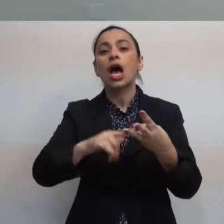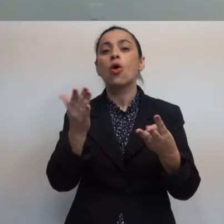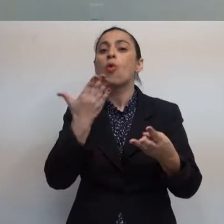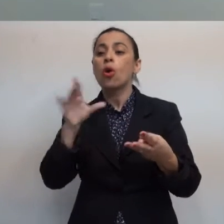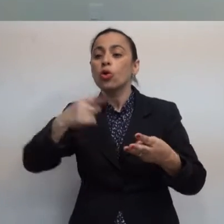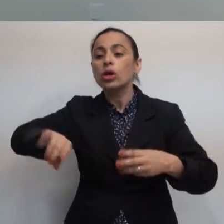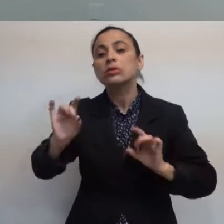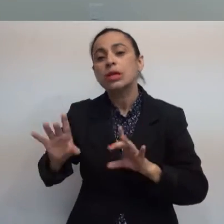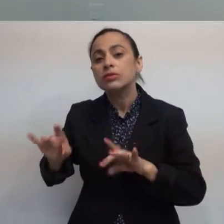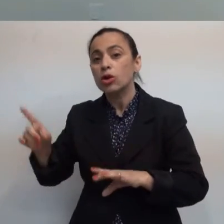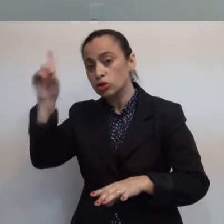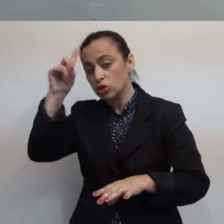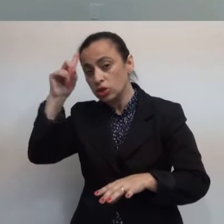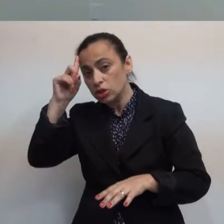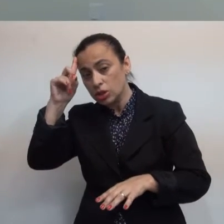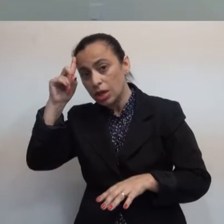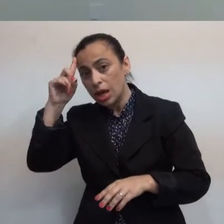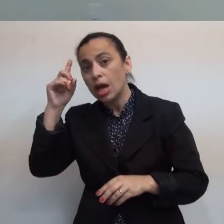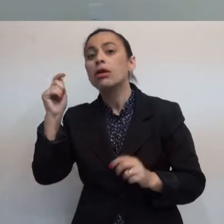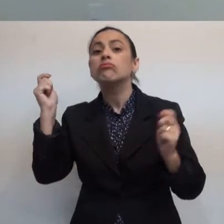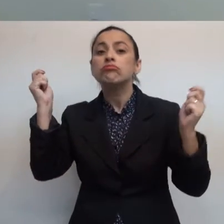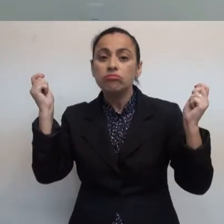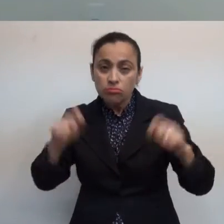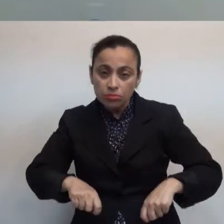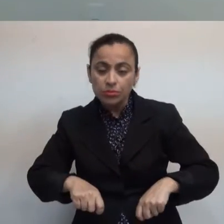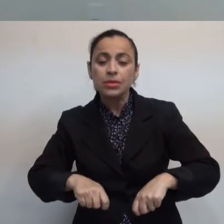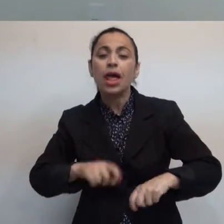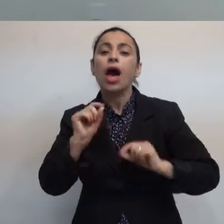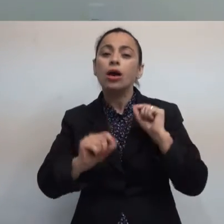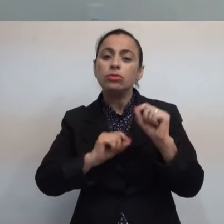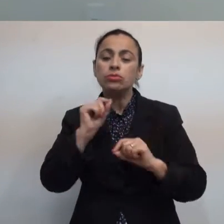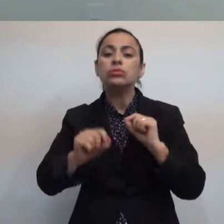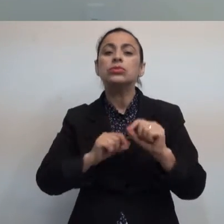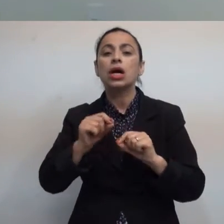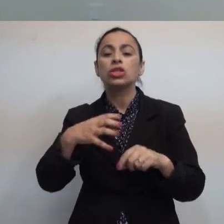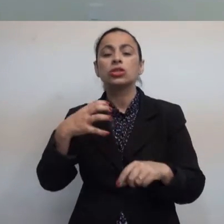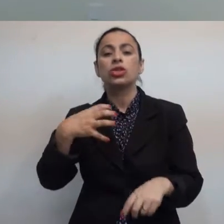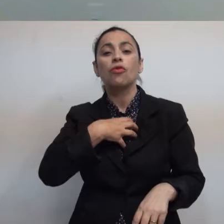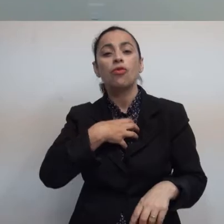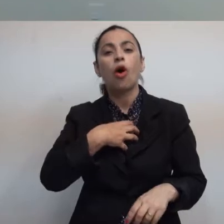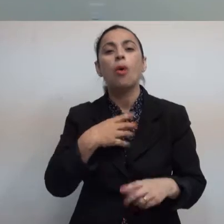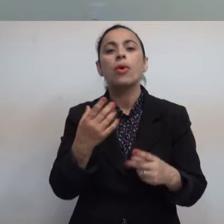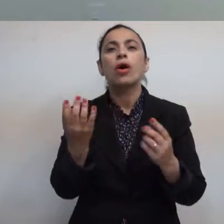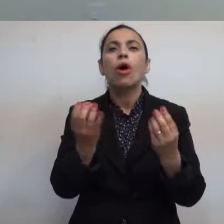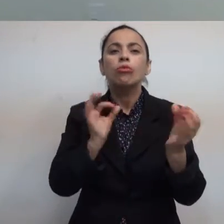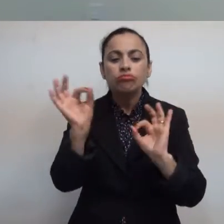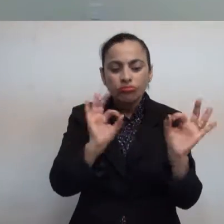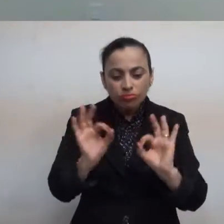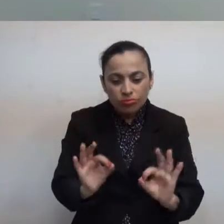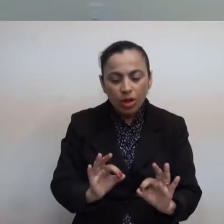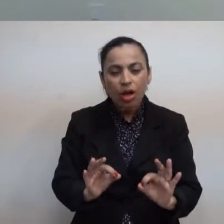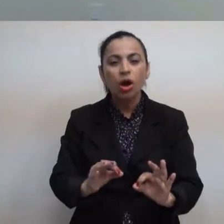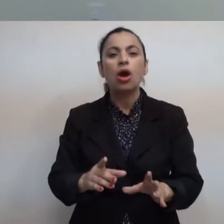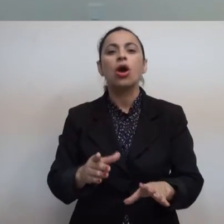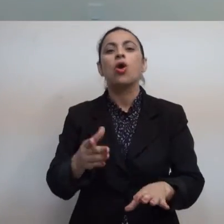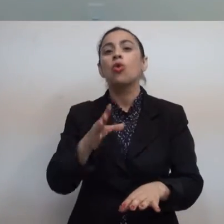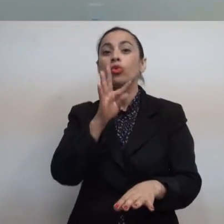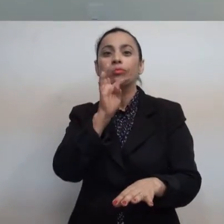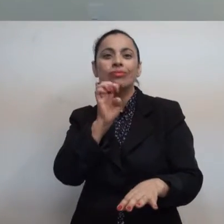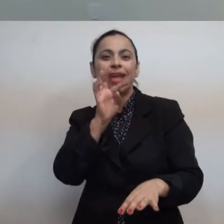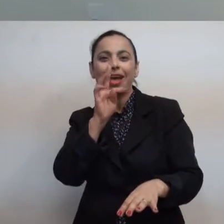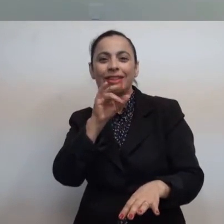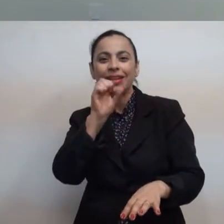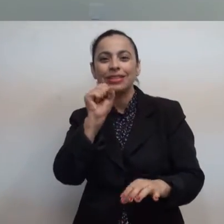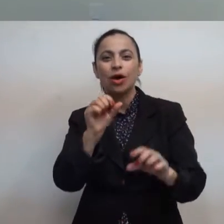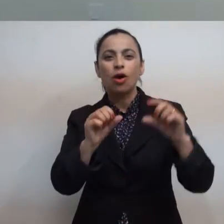facilidades e as nossas especificidades no dia a dia que possam ser na forma de um quebra-cabeça, de